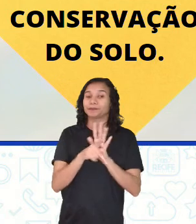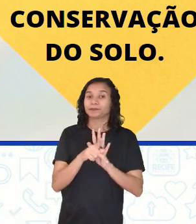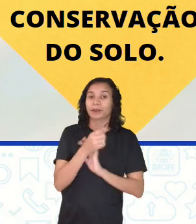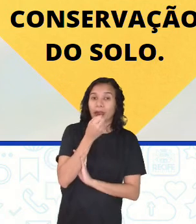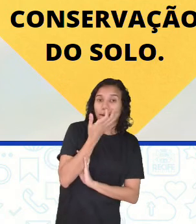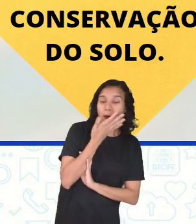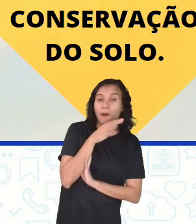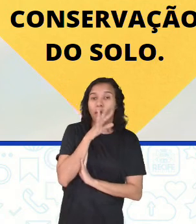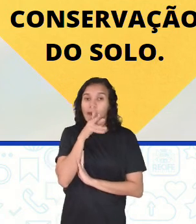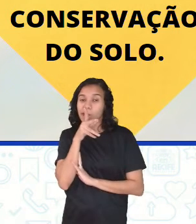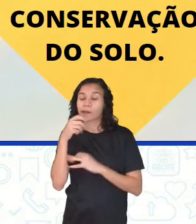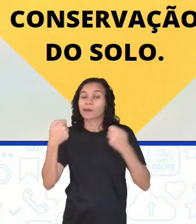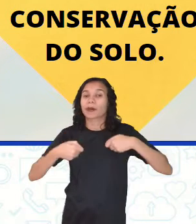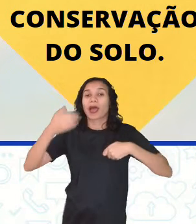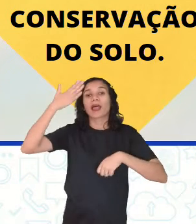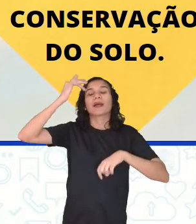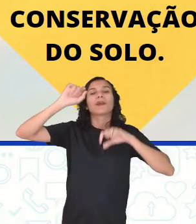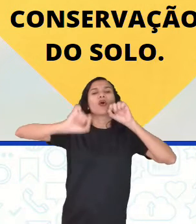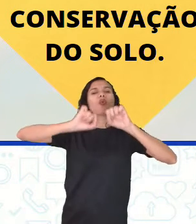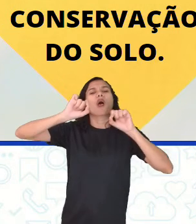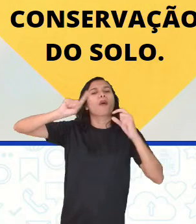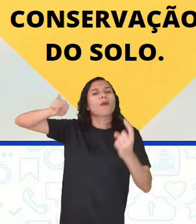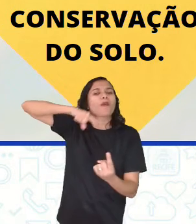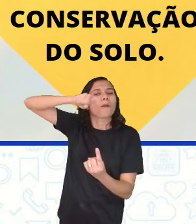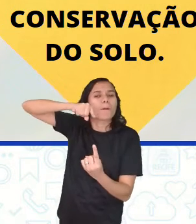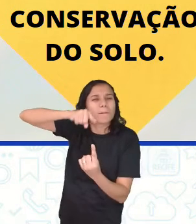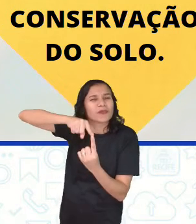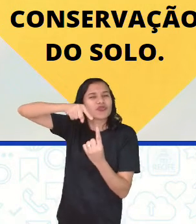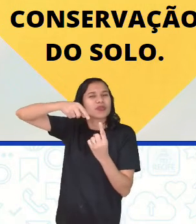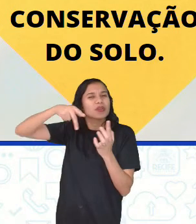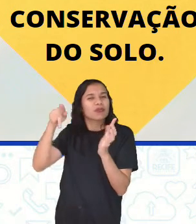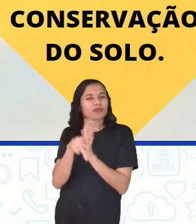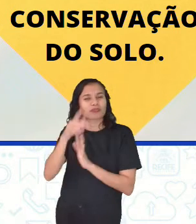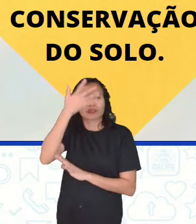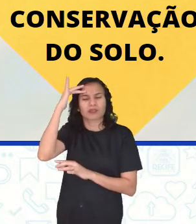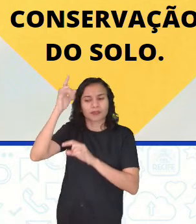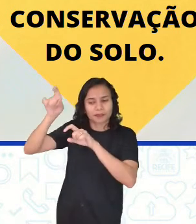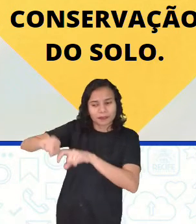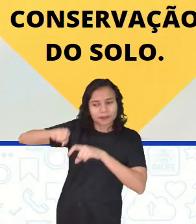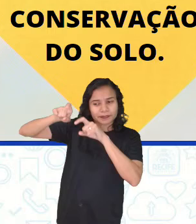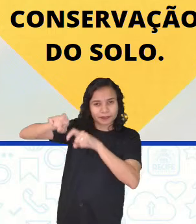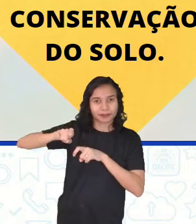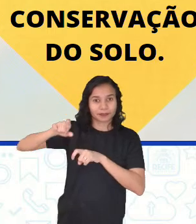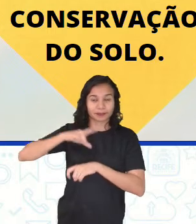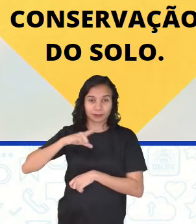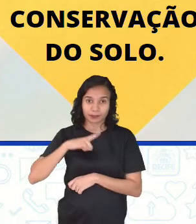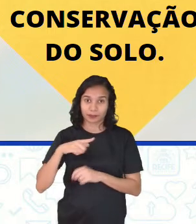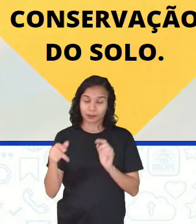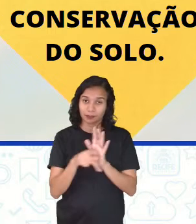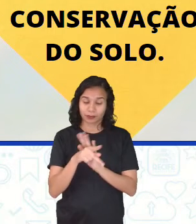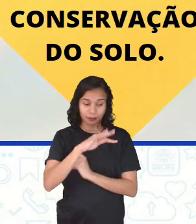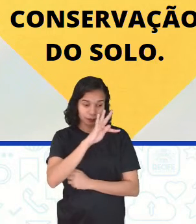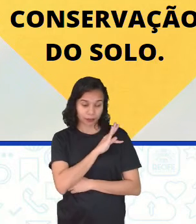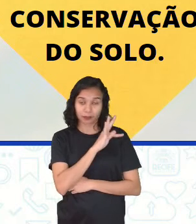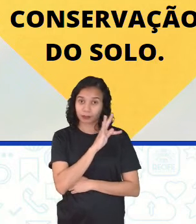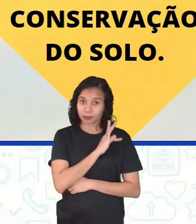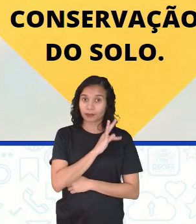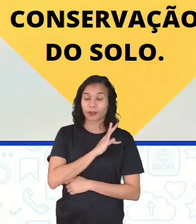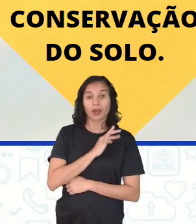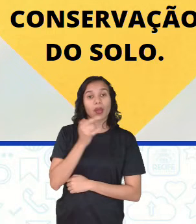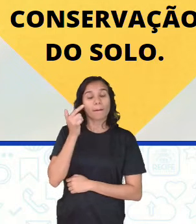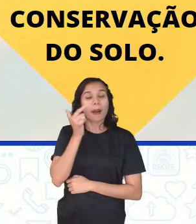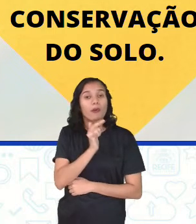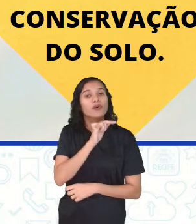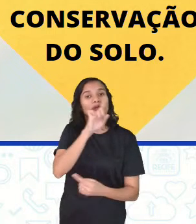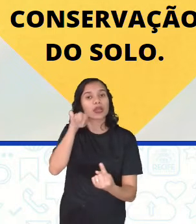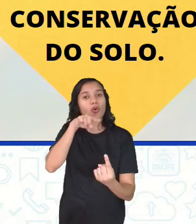e desvantagem, a gente tem que saber qual é o objetivo do agricultor. Então, essas técnicas existem para atender